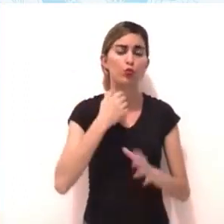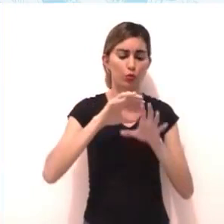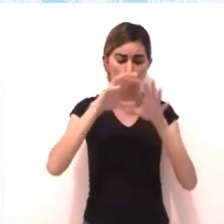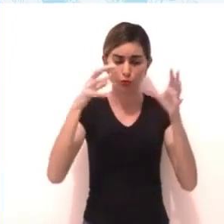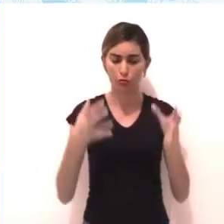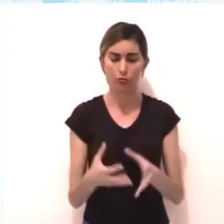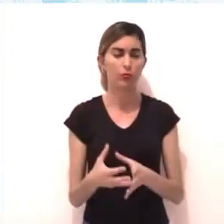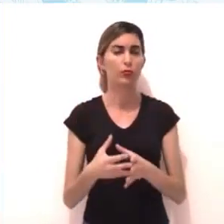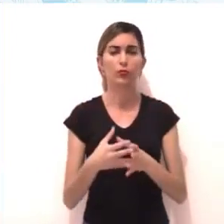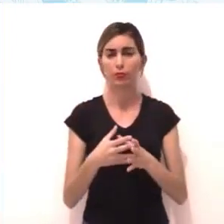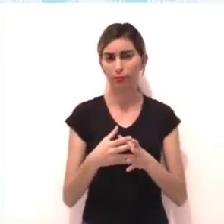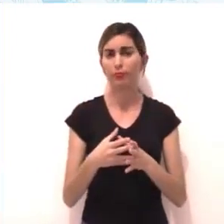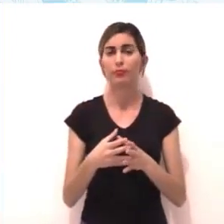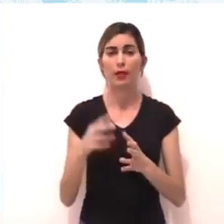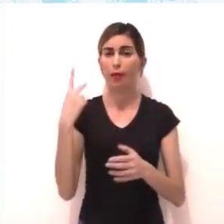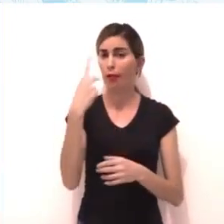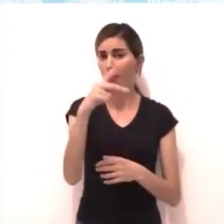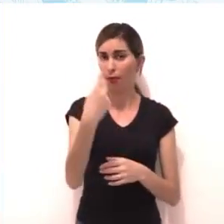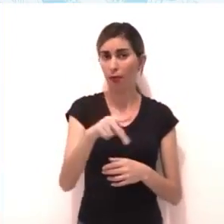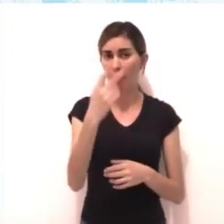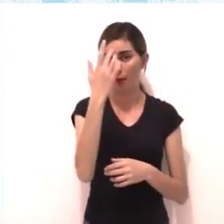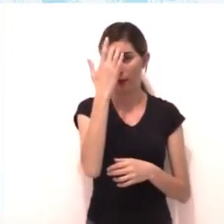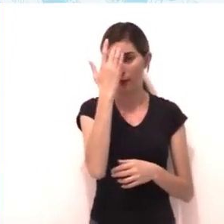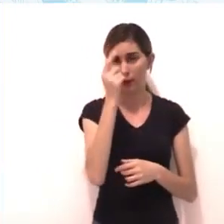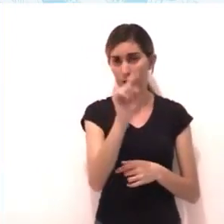planeta. Lá